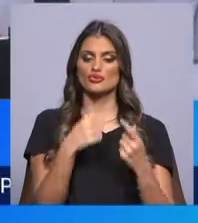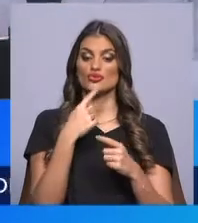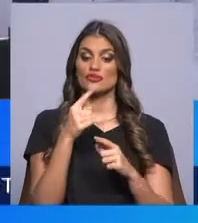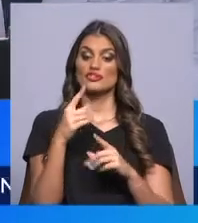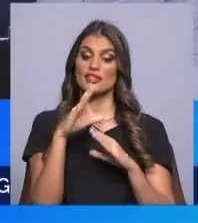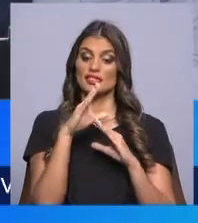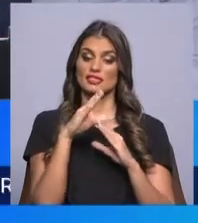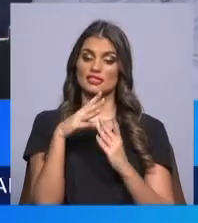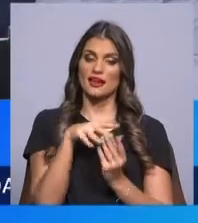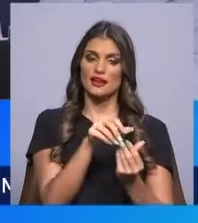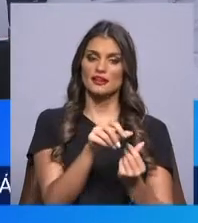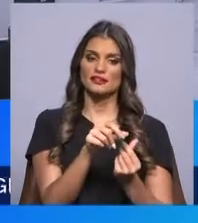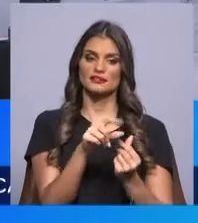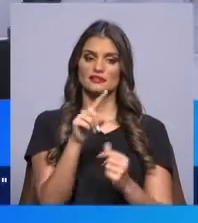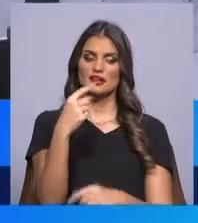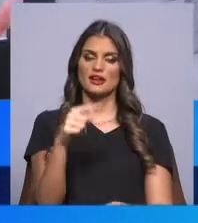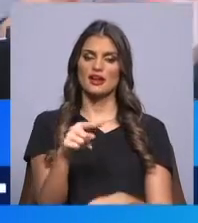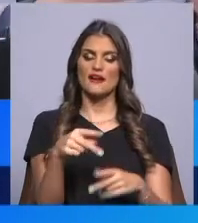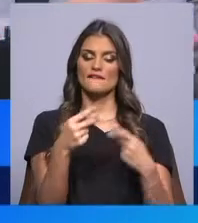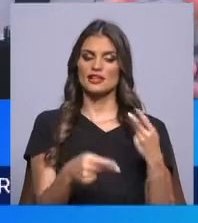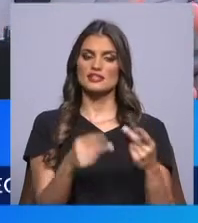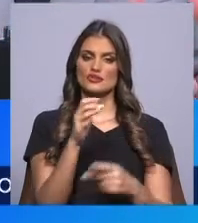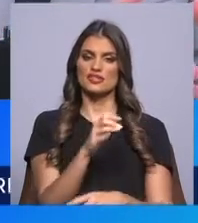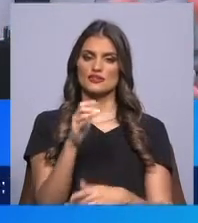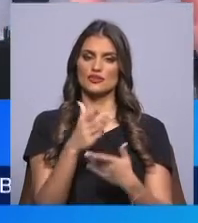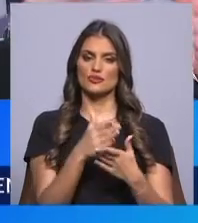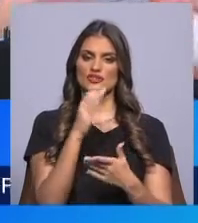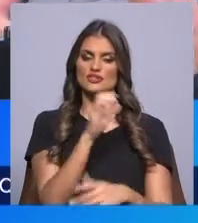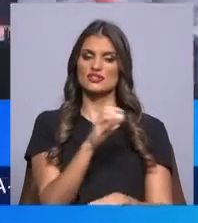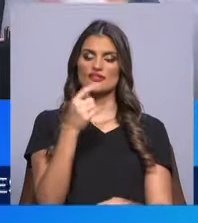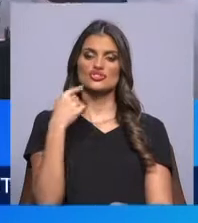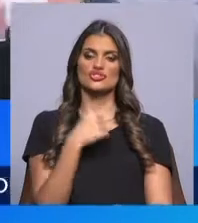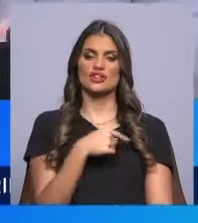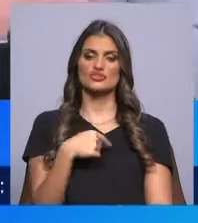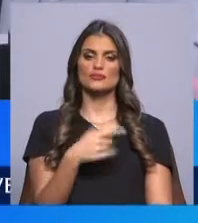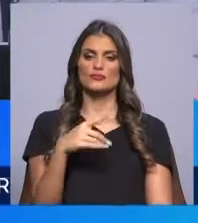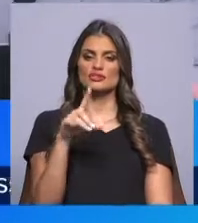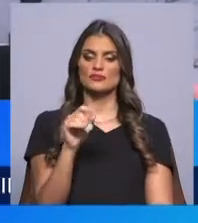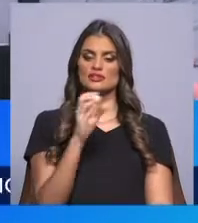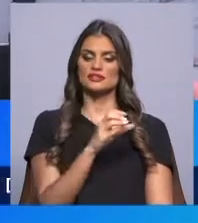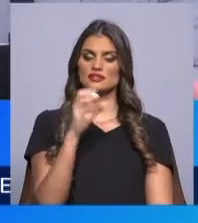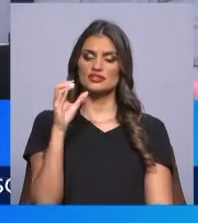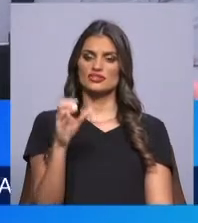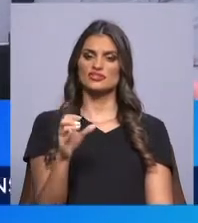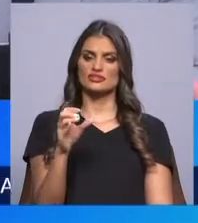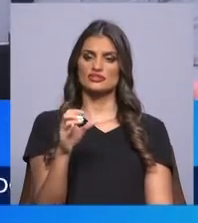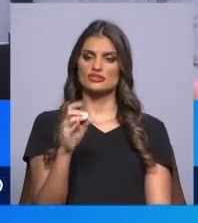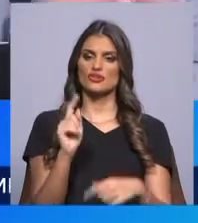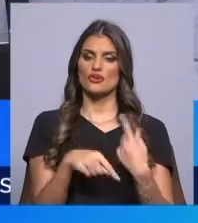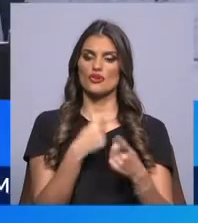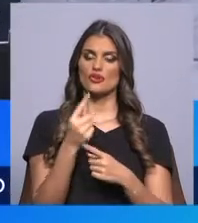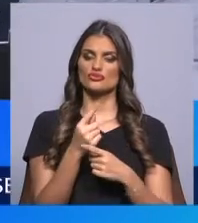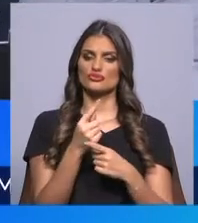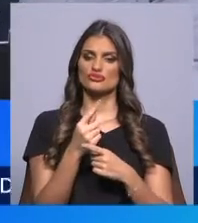e que foram alvo de análise científica não só de cientistas chineses, mas também de cientistas de outras